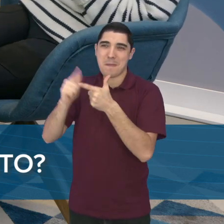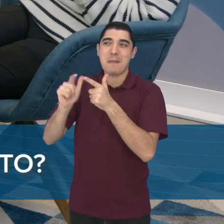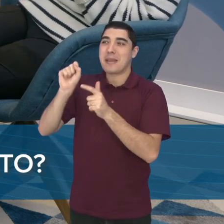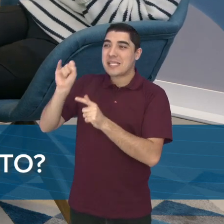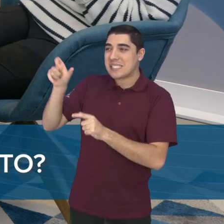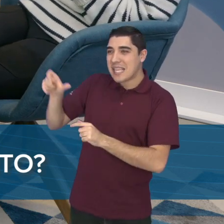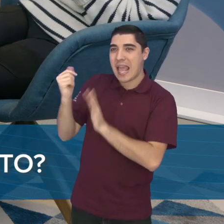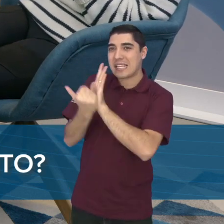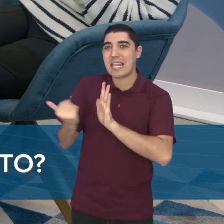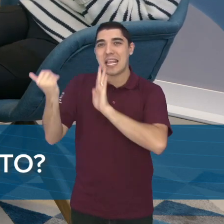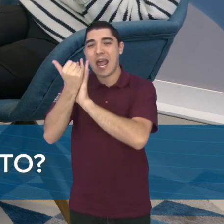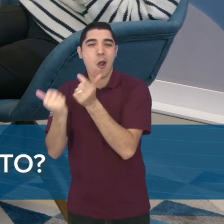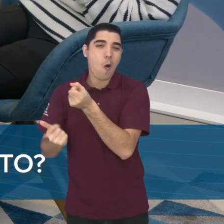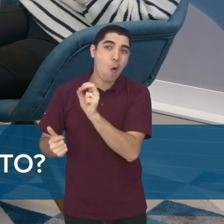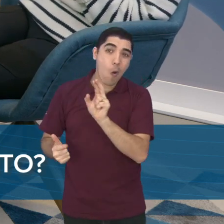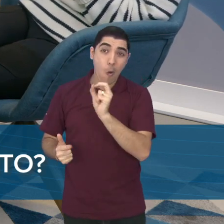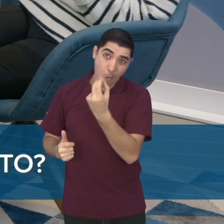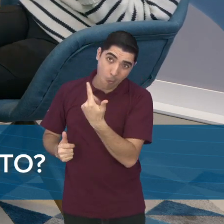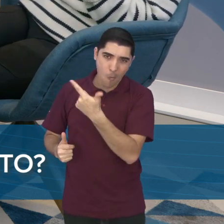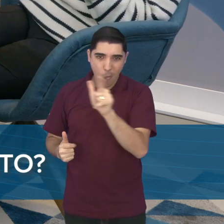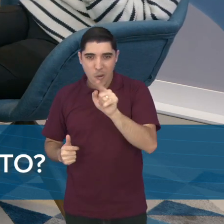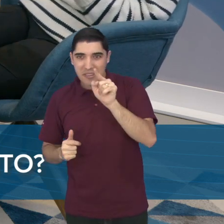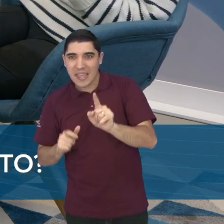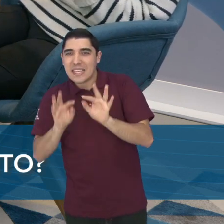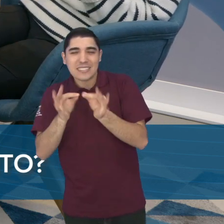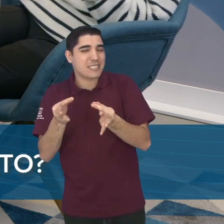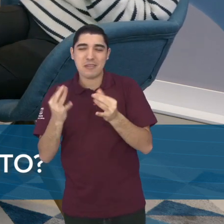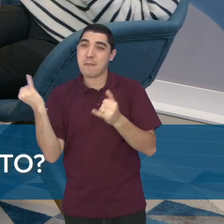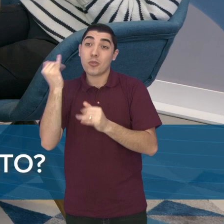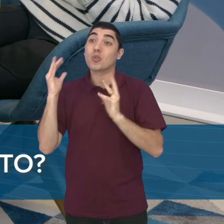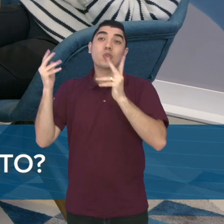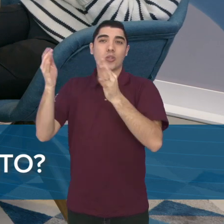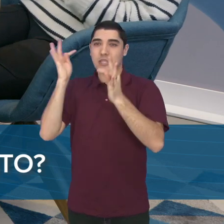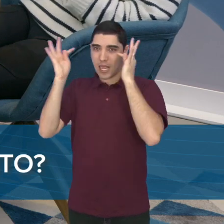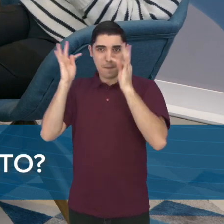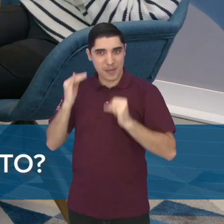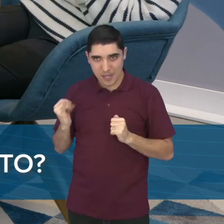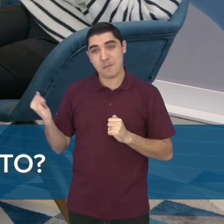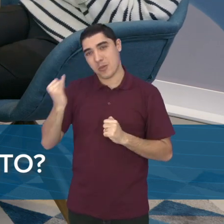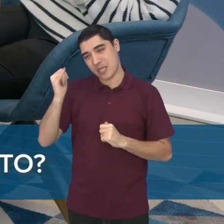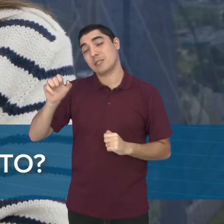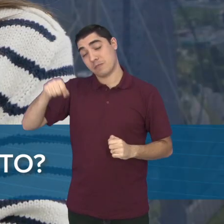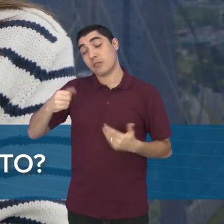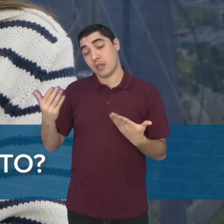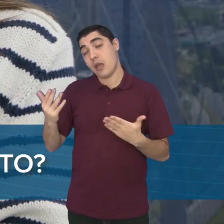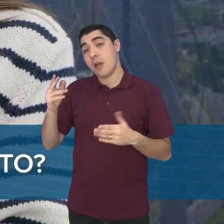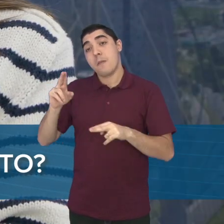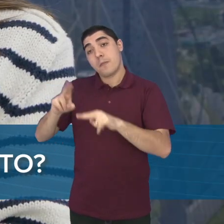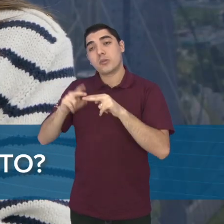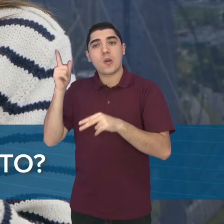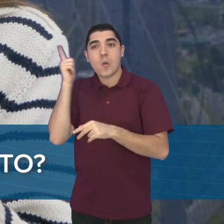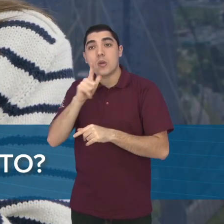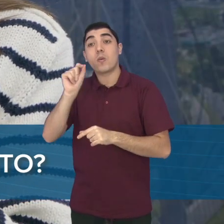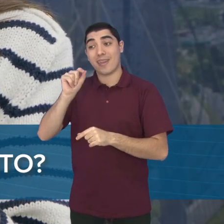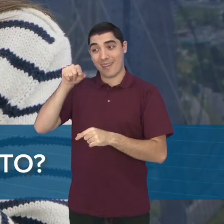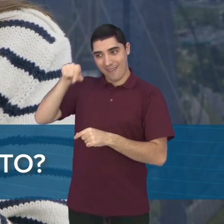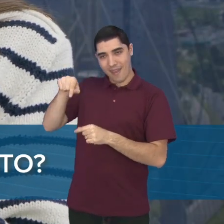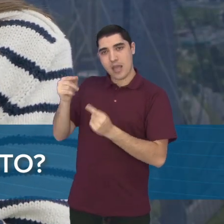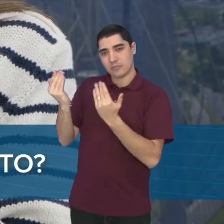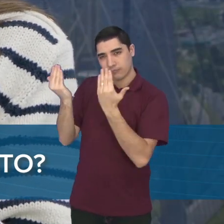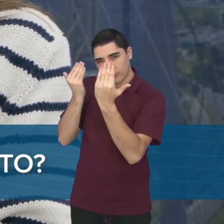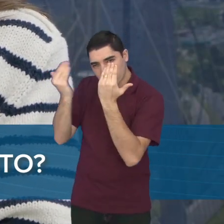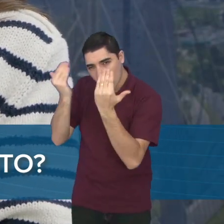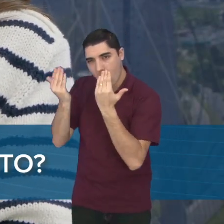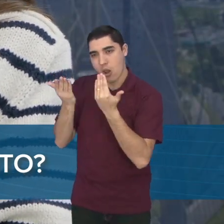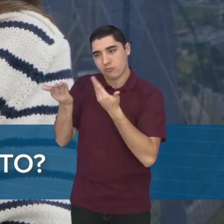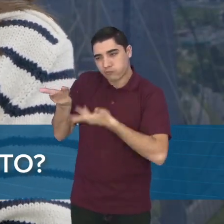Independente disso, né? Eu acho que isso é importante. Quando a gente fala de terapia, é esse autoconhecimento, é esse olhar para si, e isso é muito legal. Né? Então você consegue buscar na terapia,